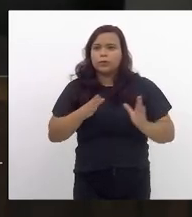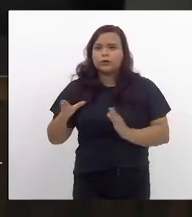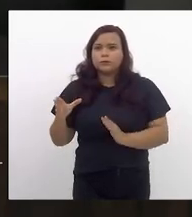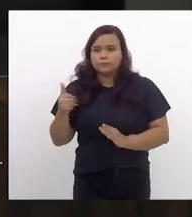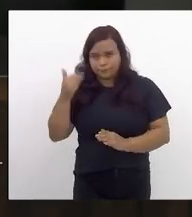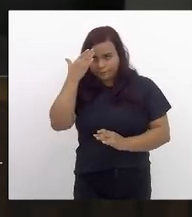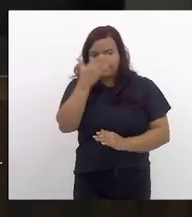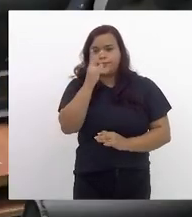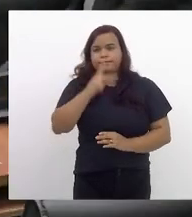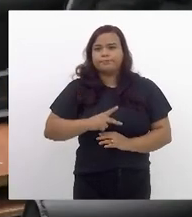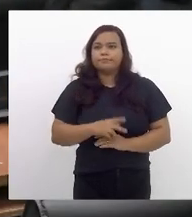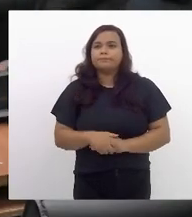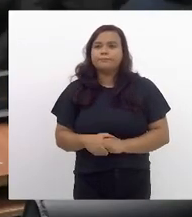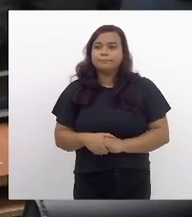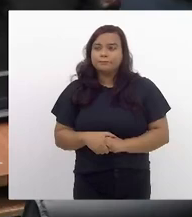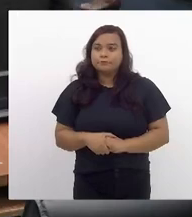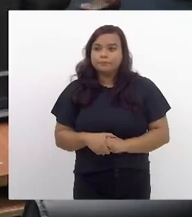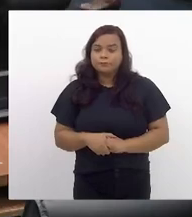Obrigado.